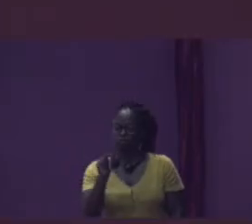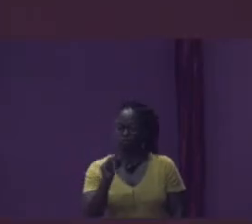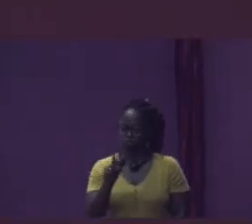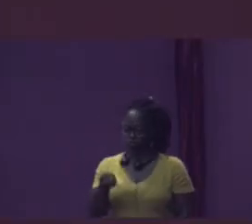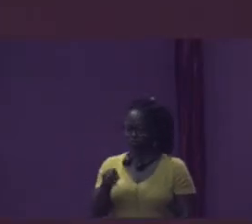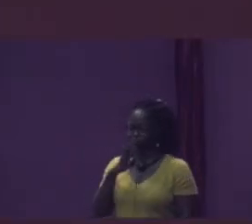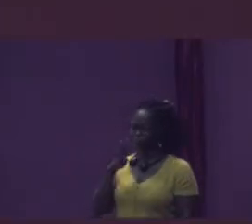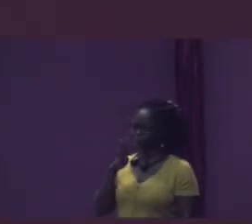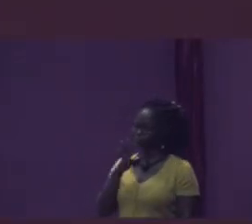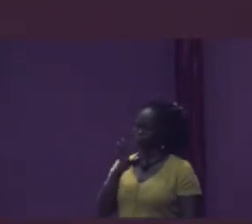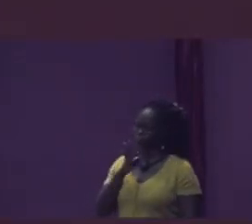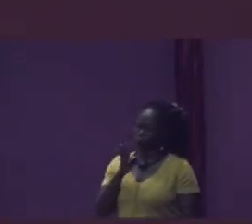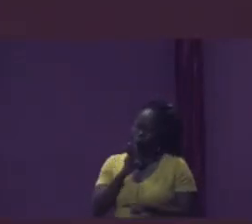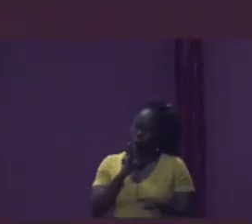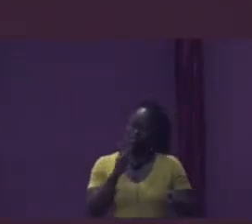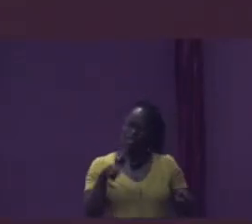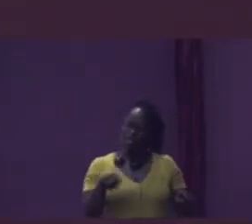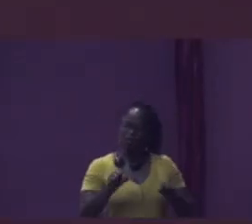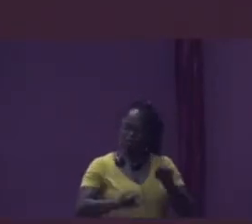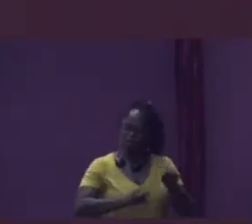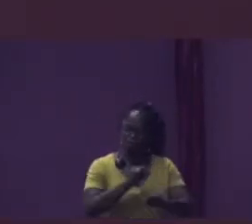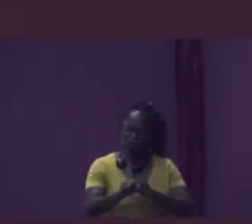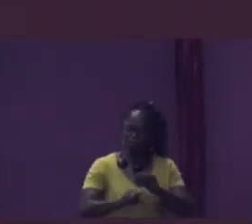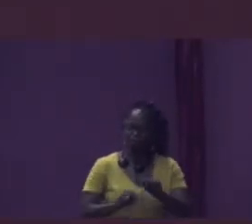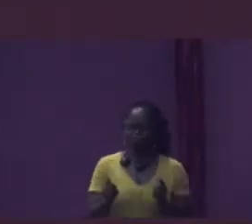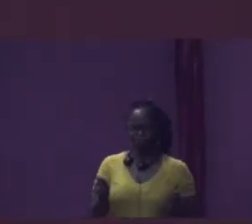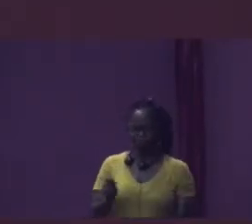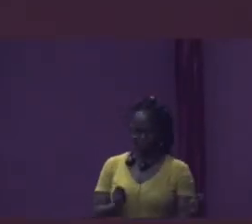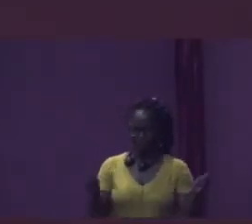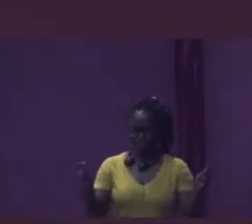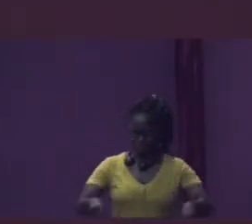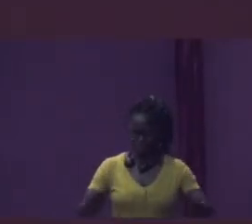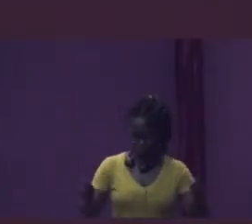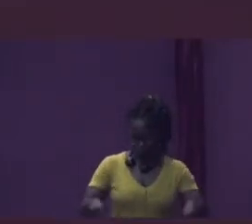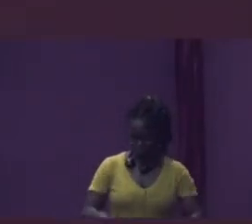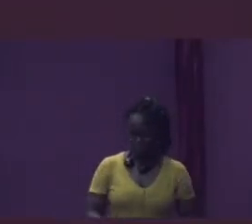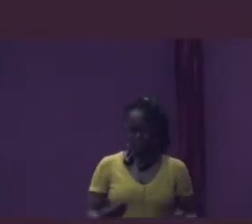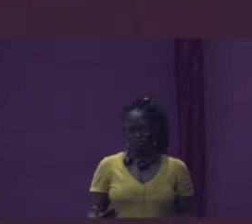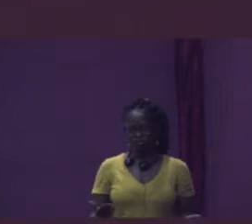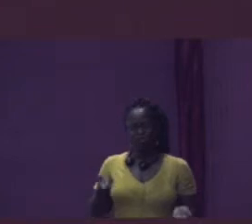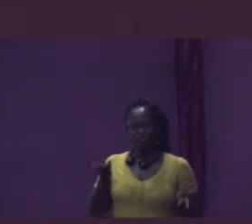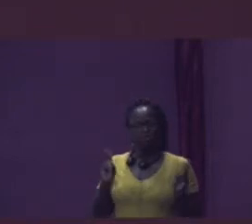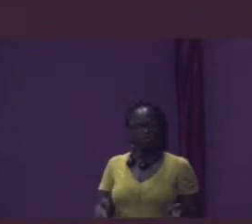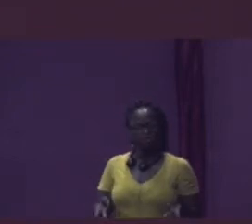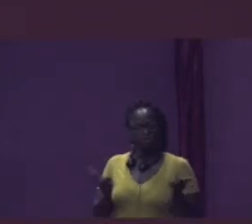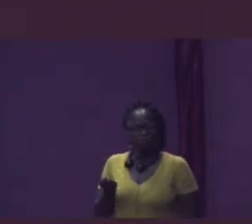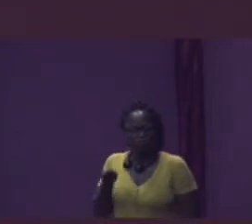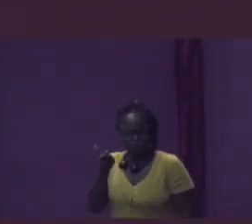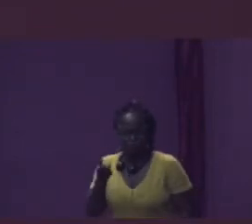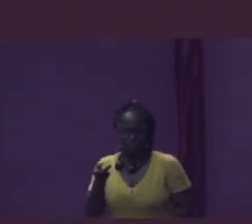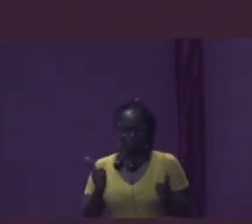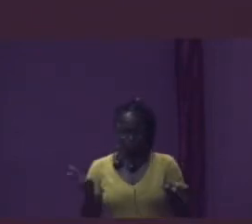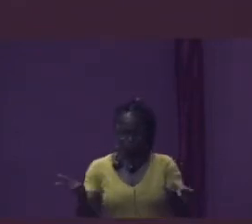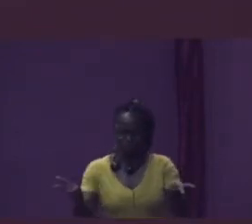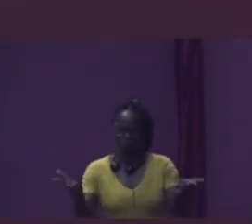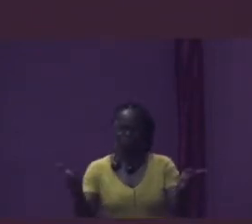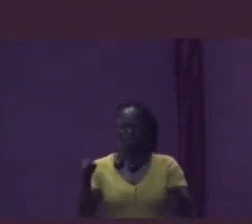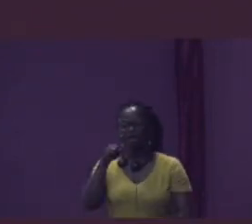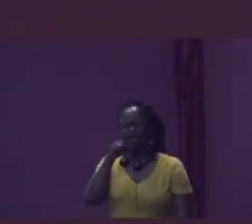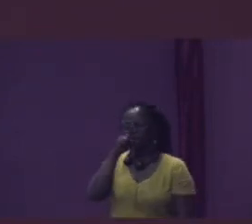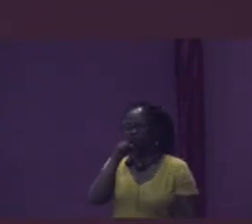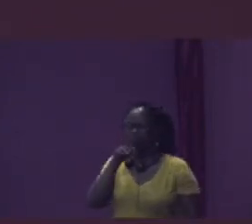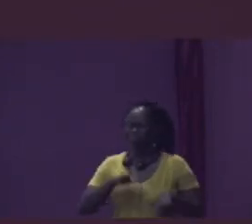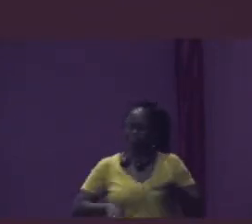serem conhecidos, são mais suscetíveis de serem controlados e quase sempre tomados como os riscos